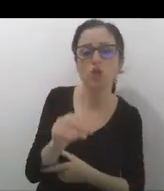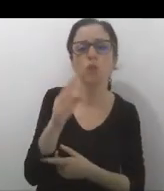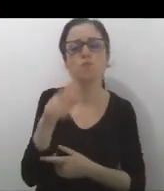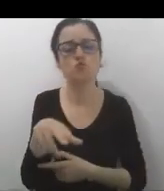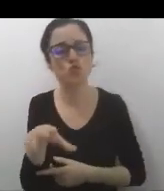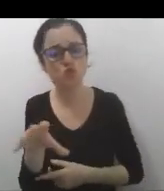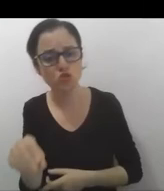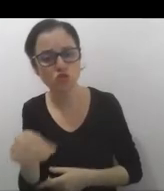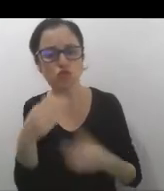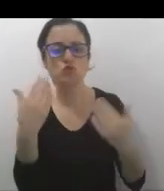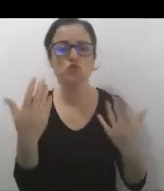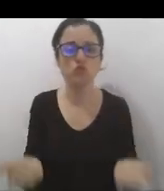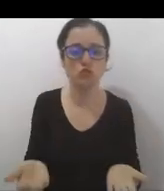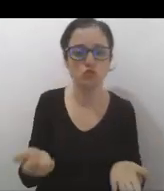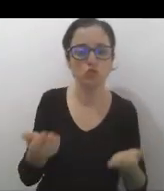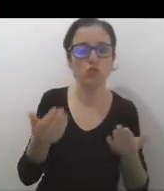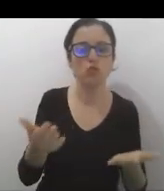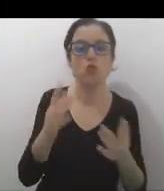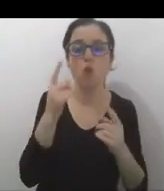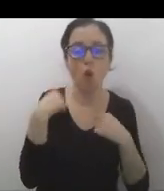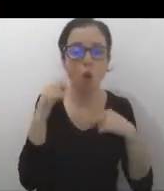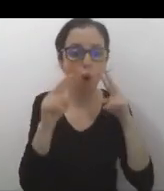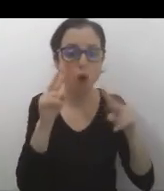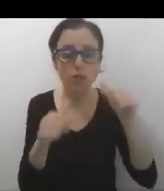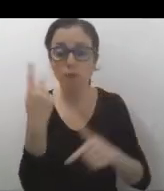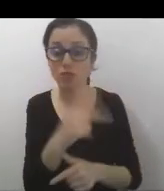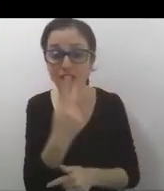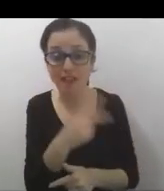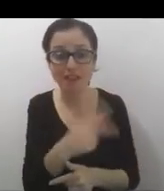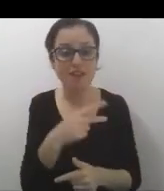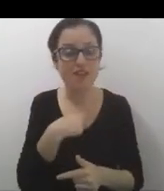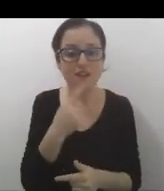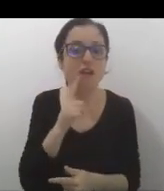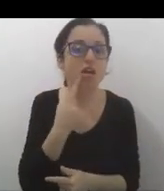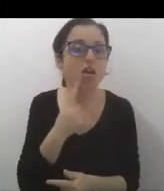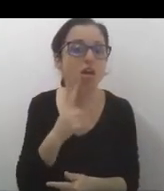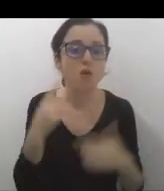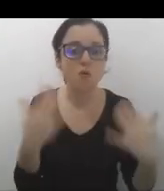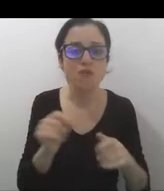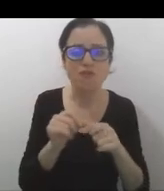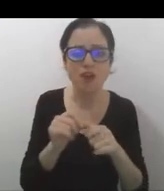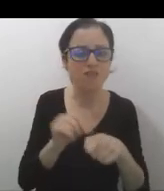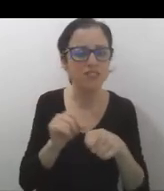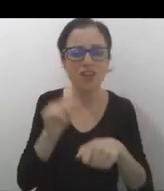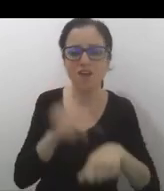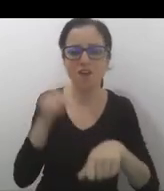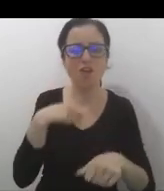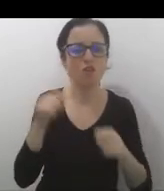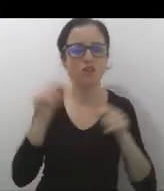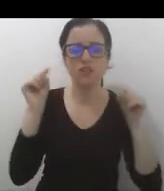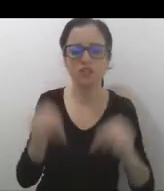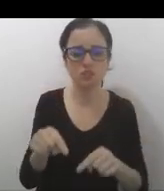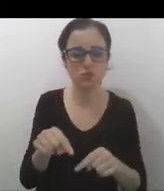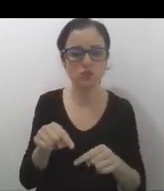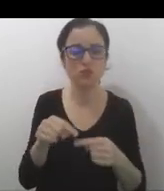hora de fazer, entendeu? Eu faço as coisas daqui, com a tecnologia daqui, com a minha cabeça, e com as empresas daqui, com o computador